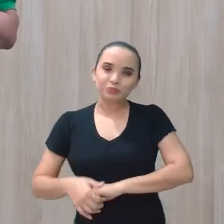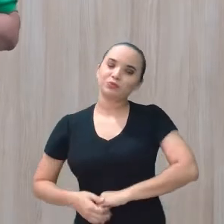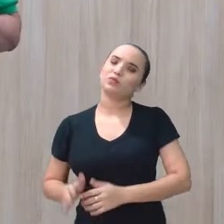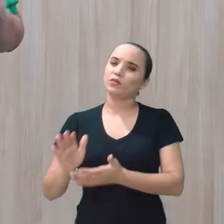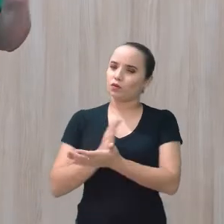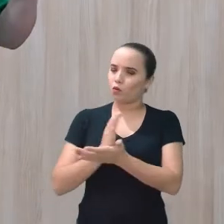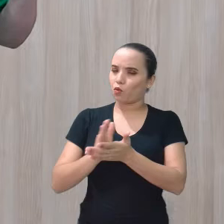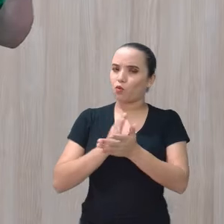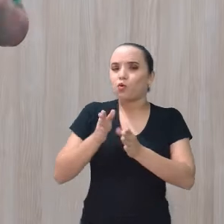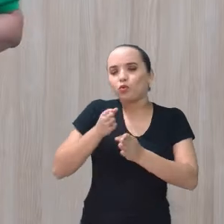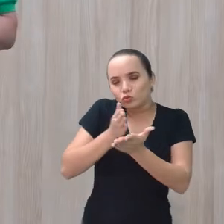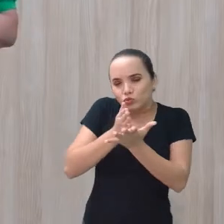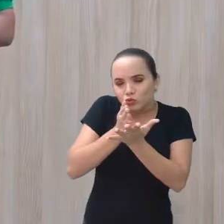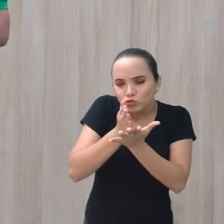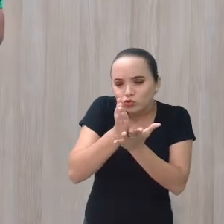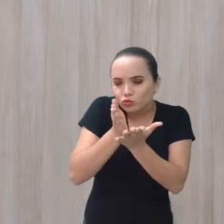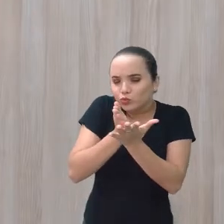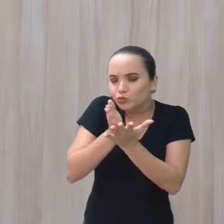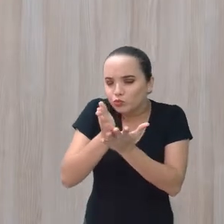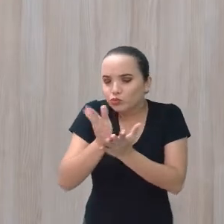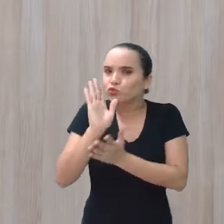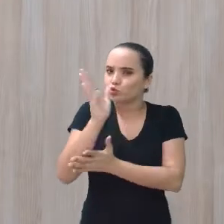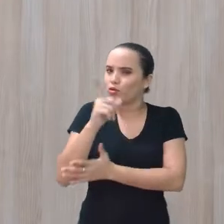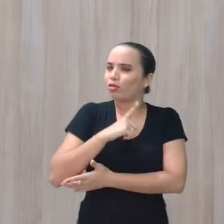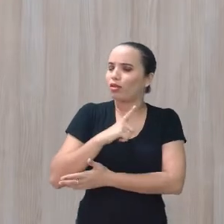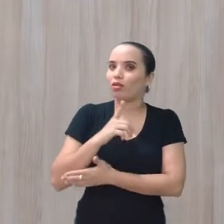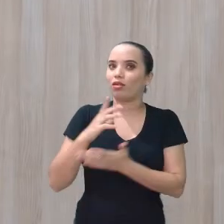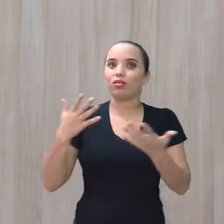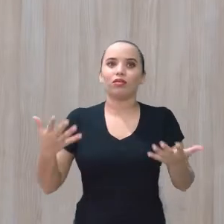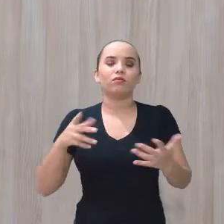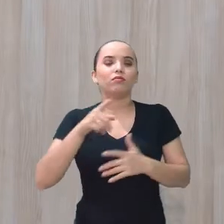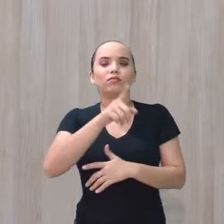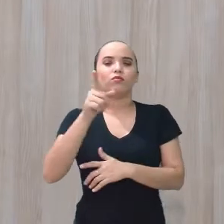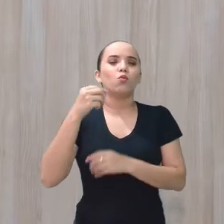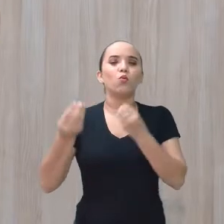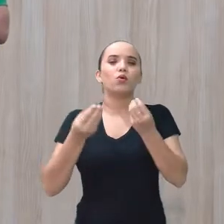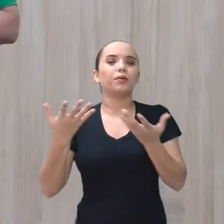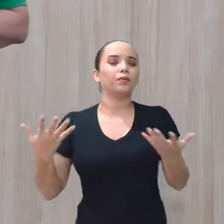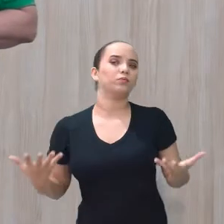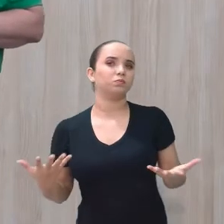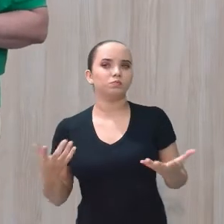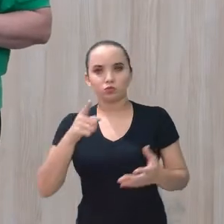Algumas direções. E aí, o que vem na sua mente aí?